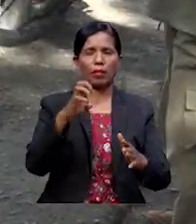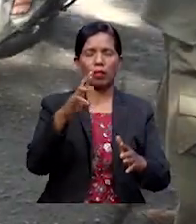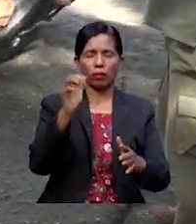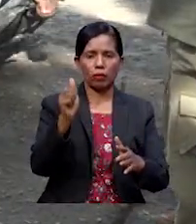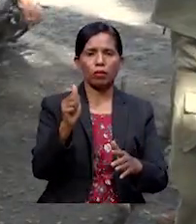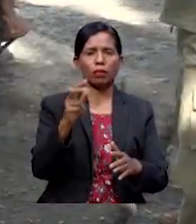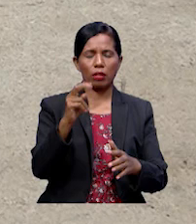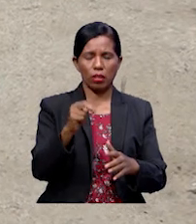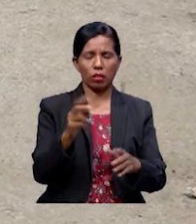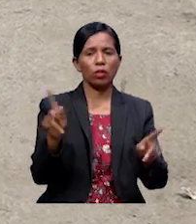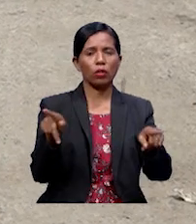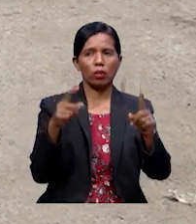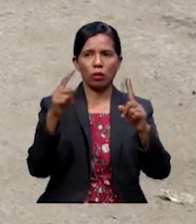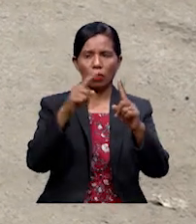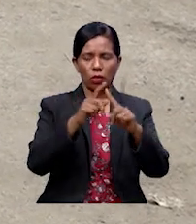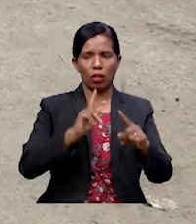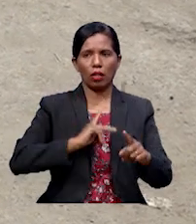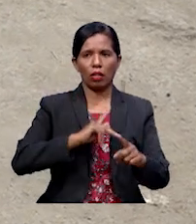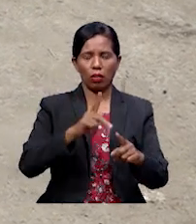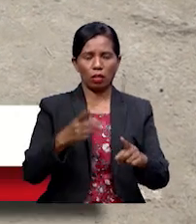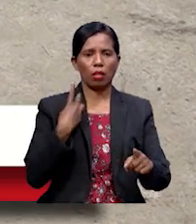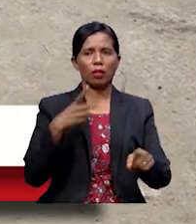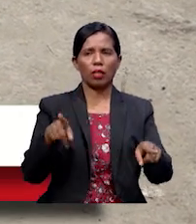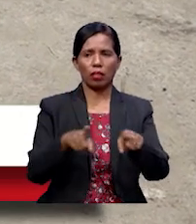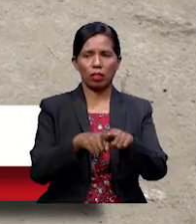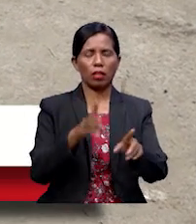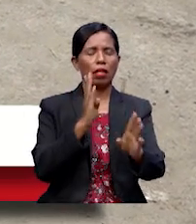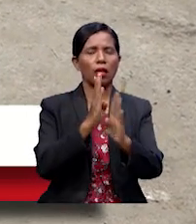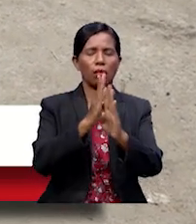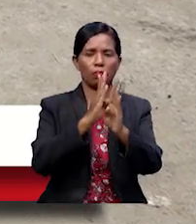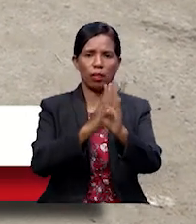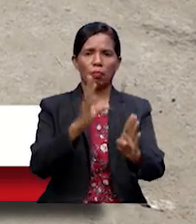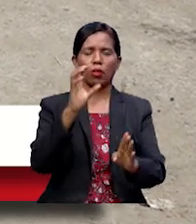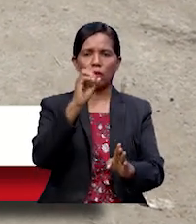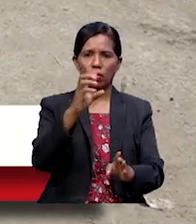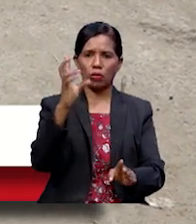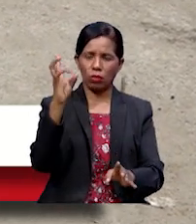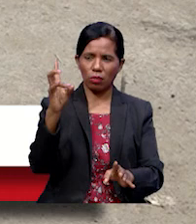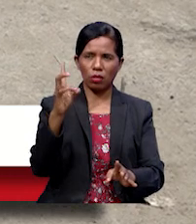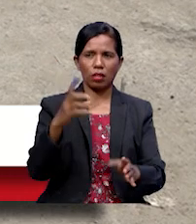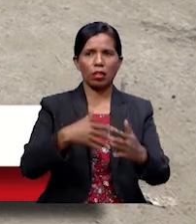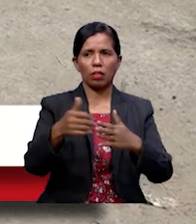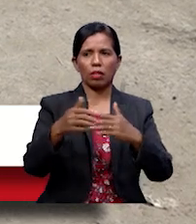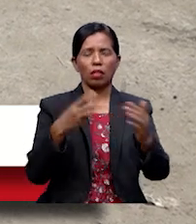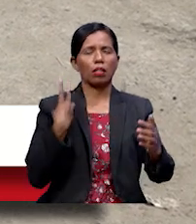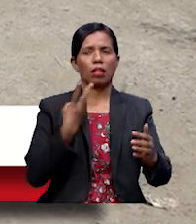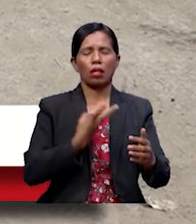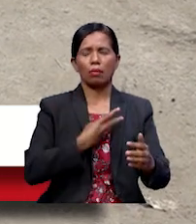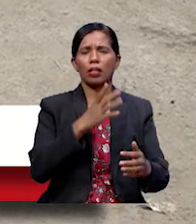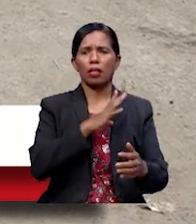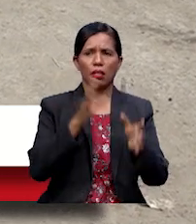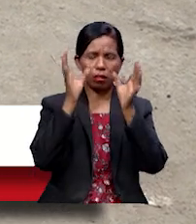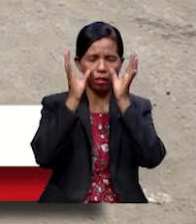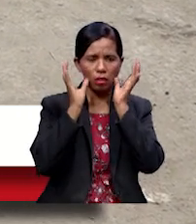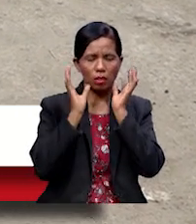loklaran ami nudar passageiro ba ia bemo kosun tuzuninian dala barak ami hein ho triste teves